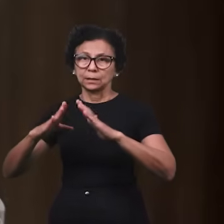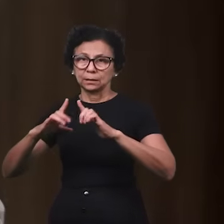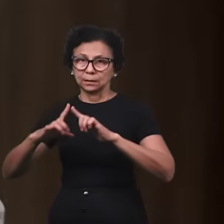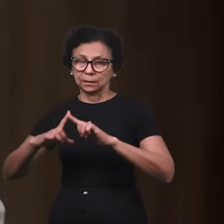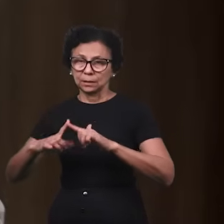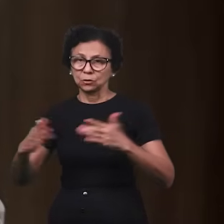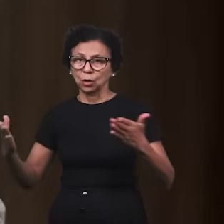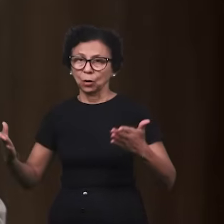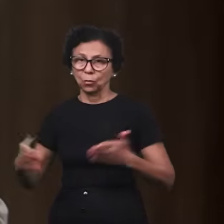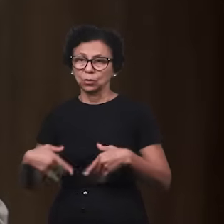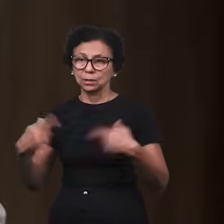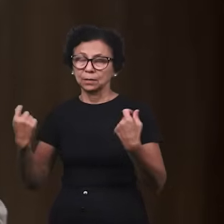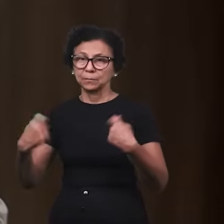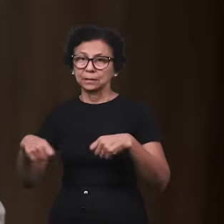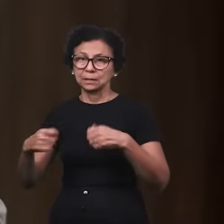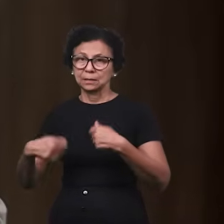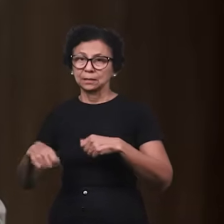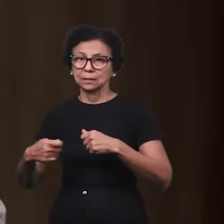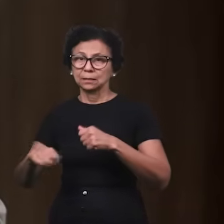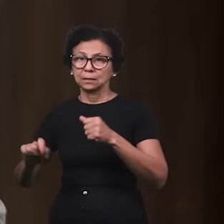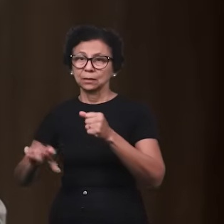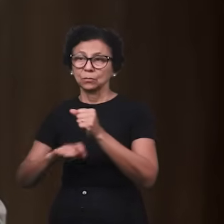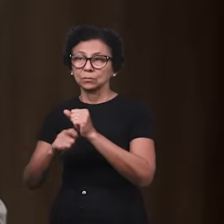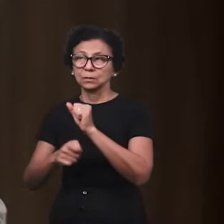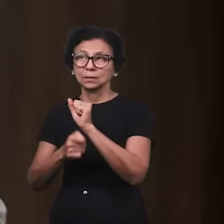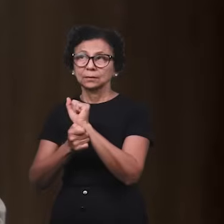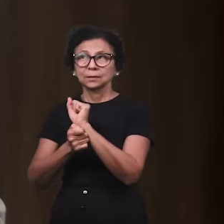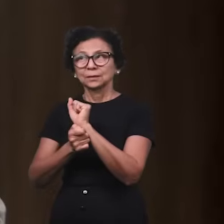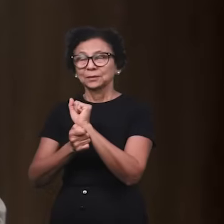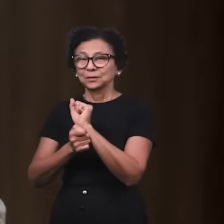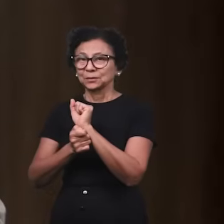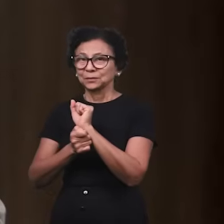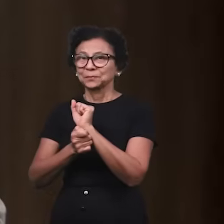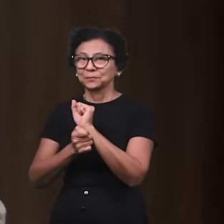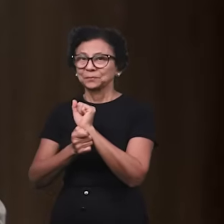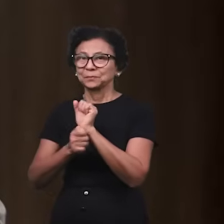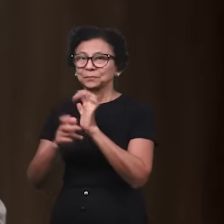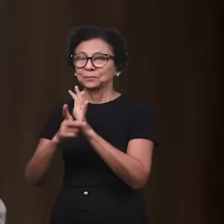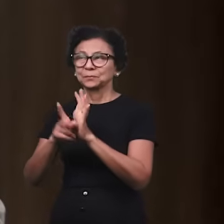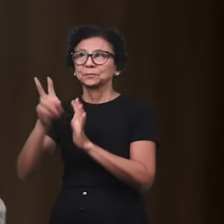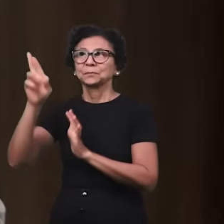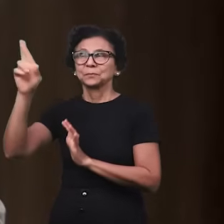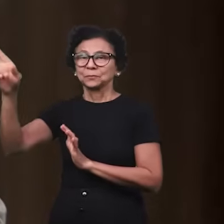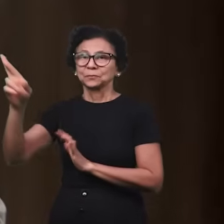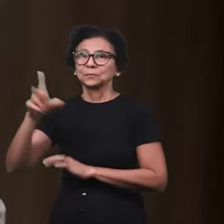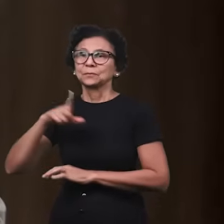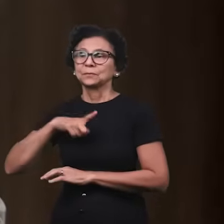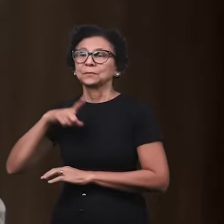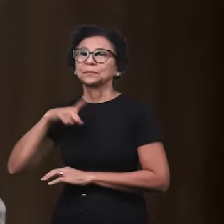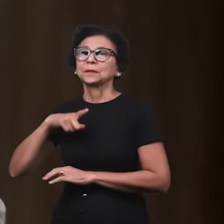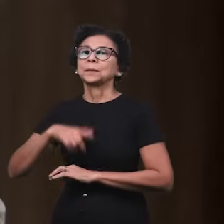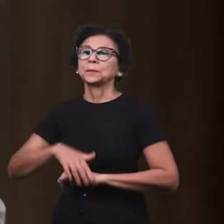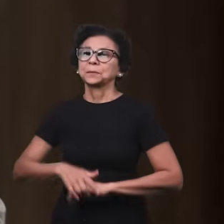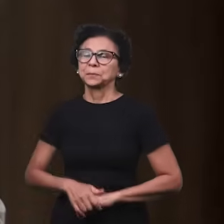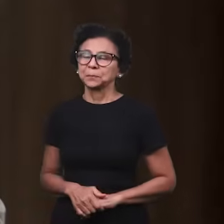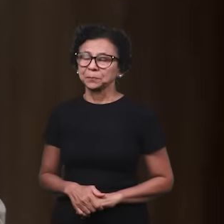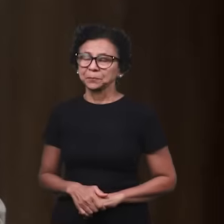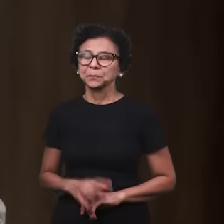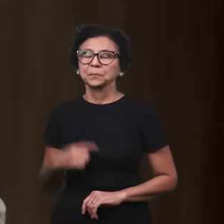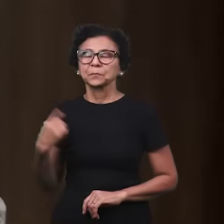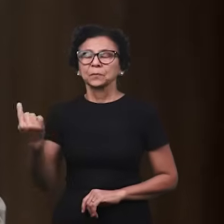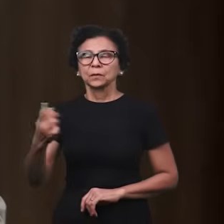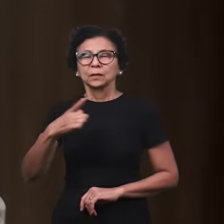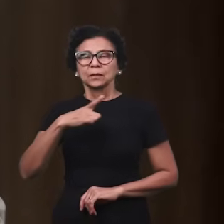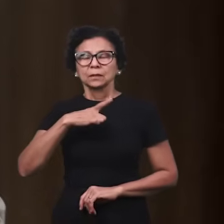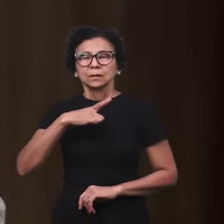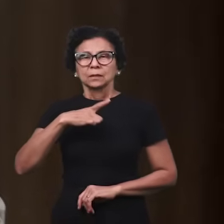fonte. Precisa ter os celeiros cheios. E a igreja tem. Glória a Jesus.